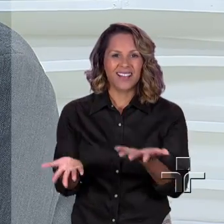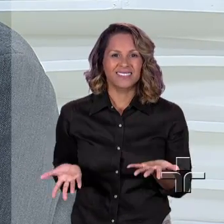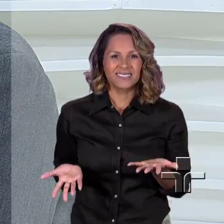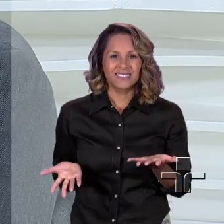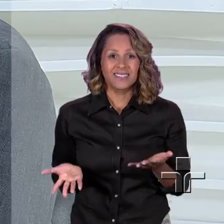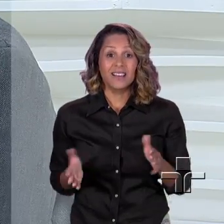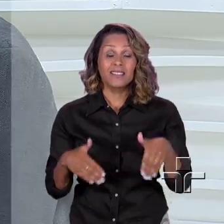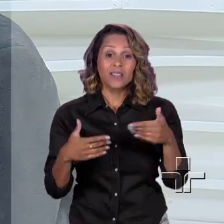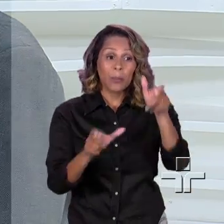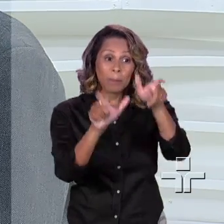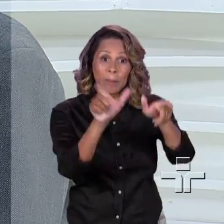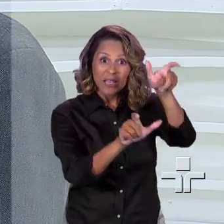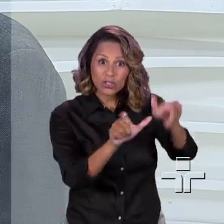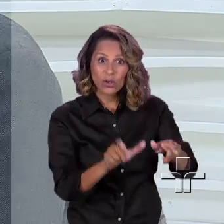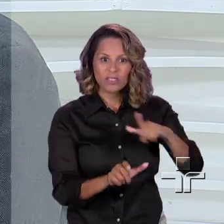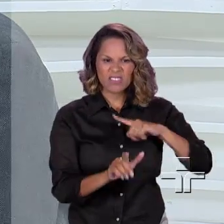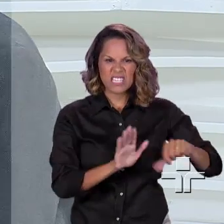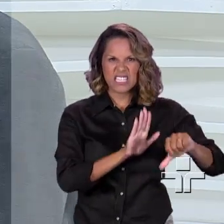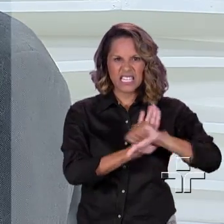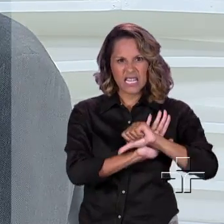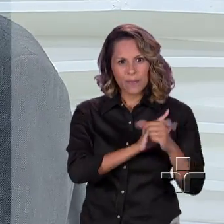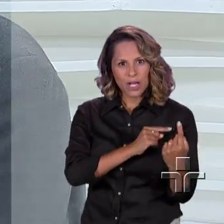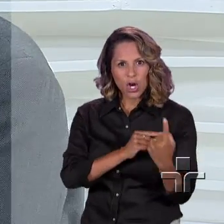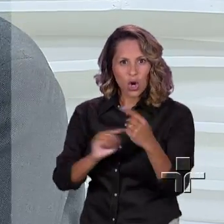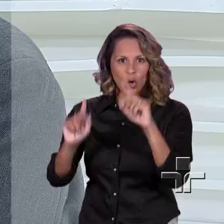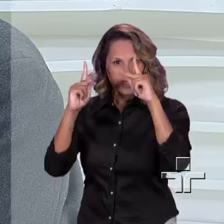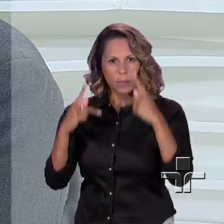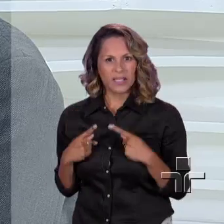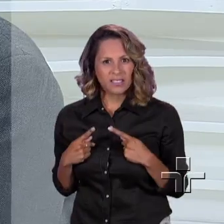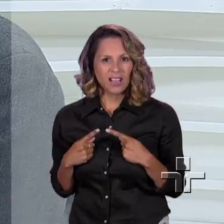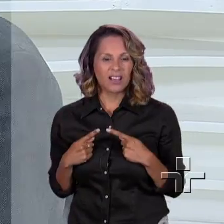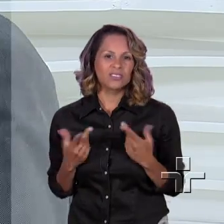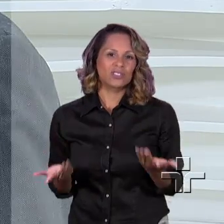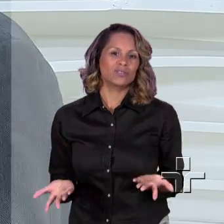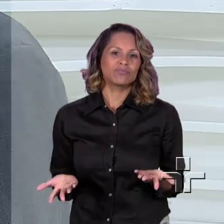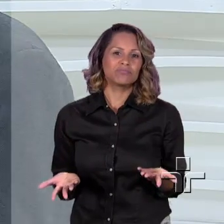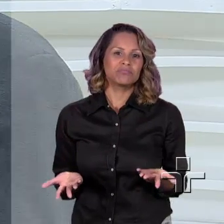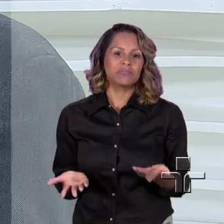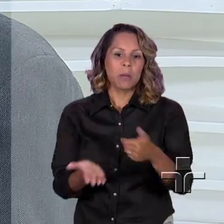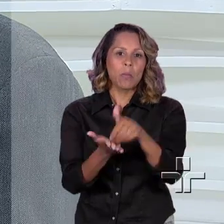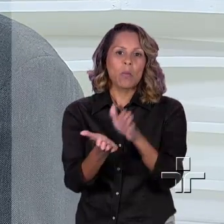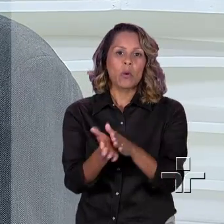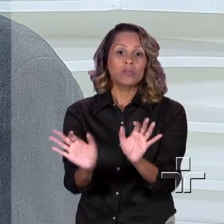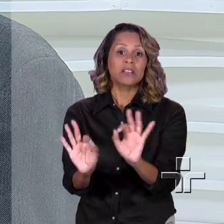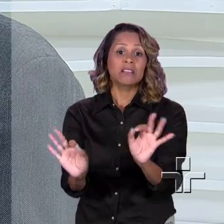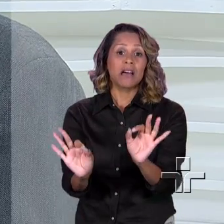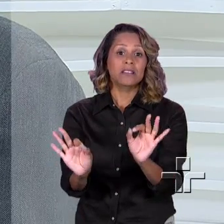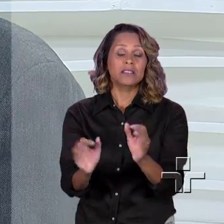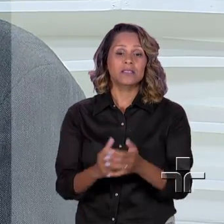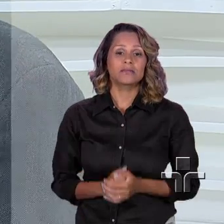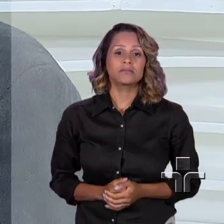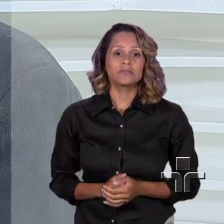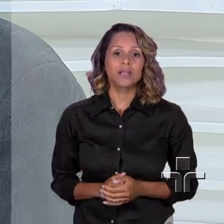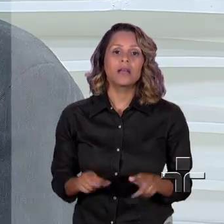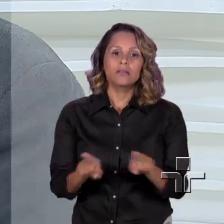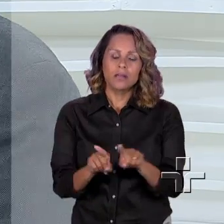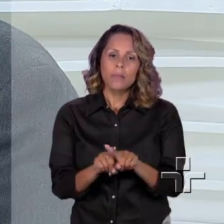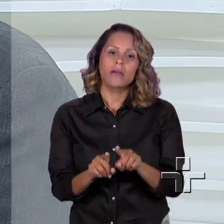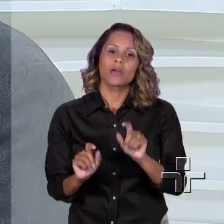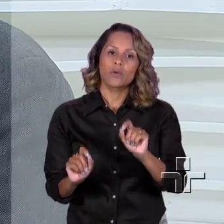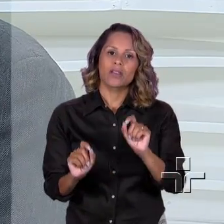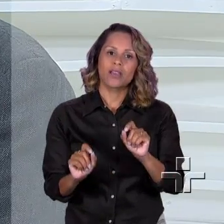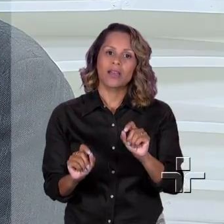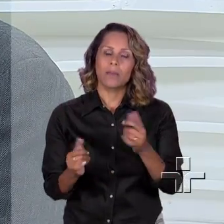a humanidade, há uma impunidade que existe até hoje no Brasil. E abre um espaço hoje para pessoas defender essa